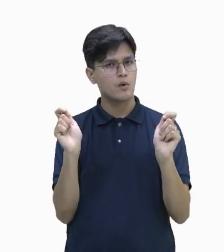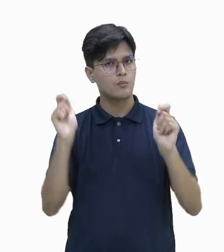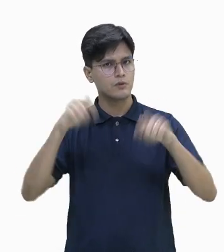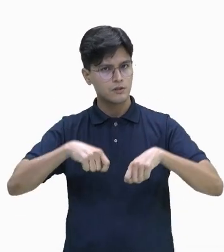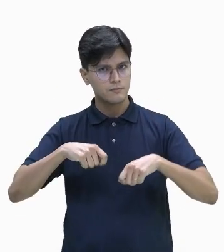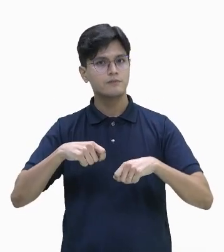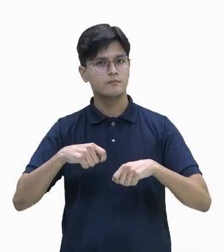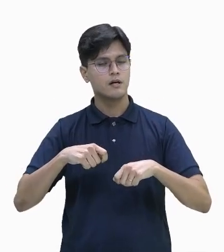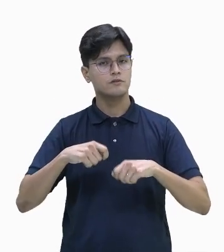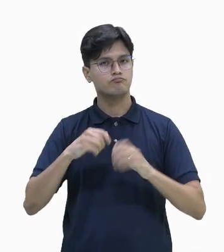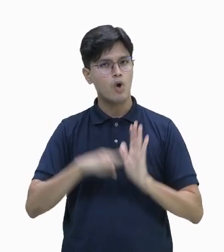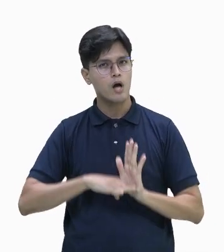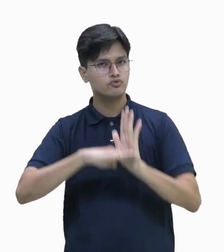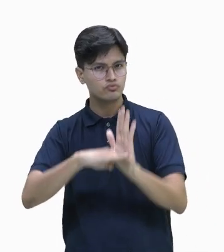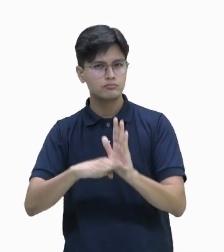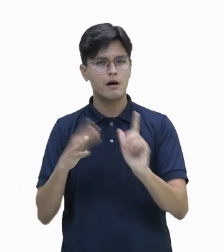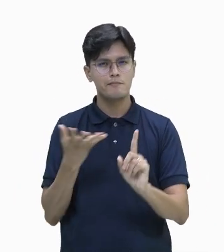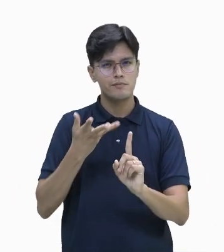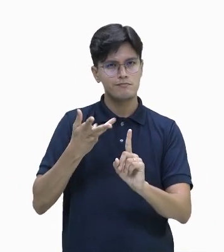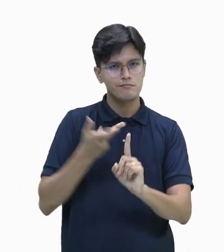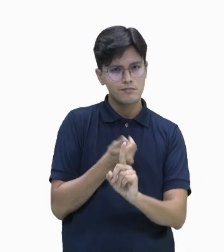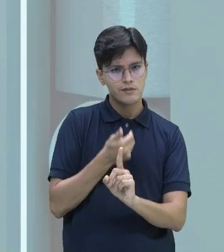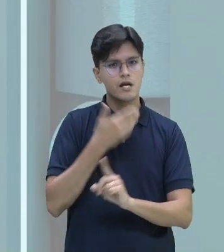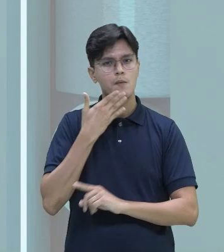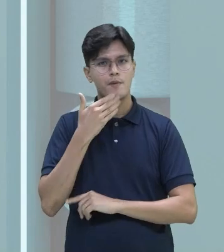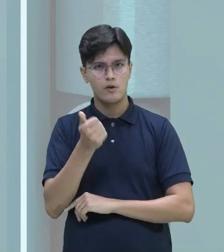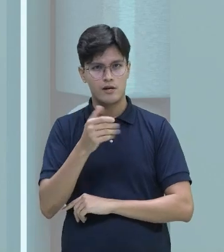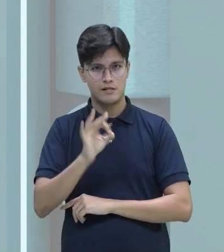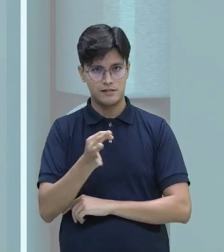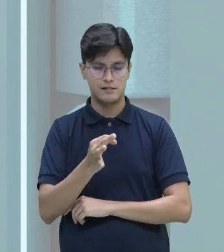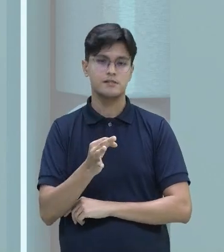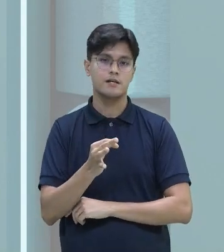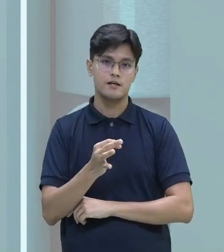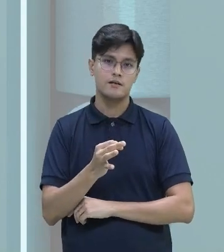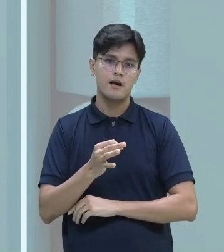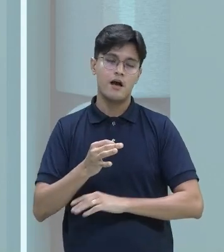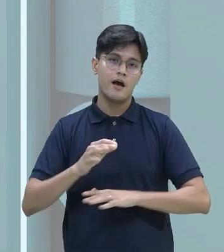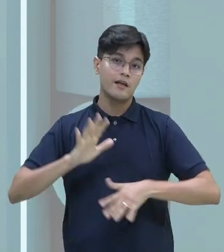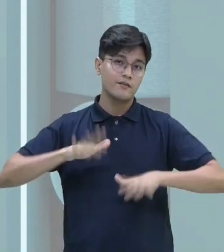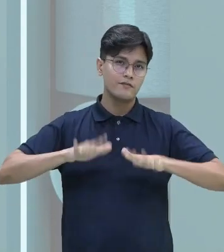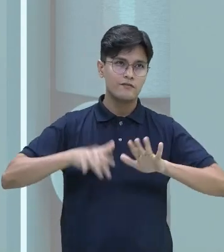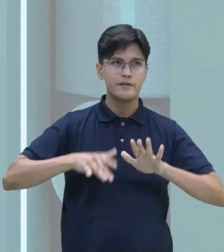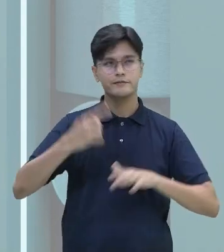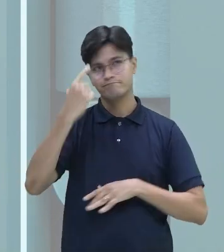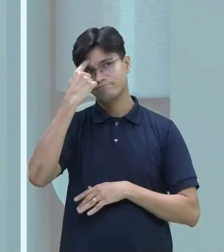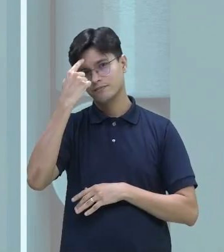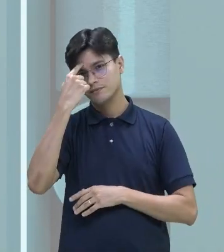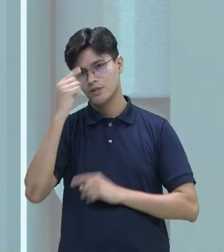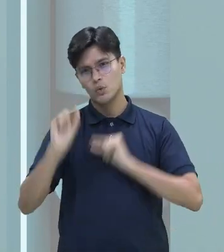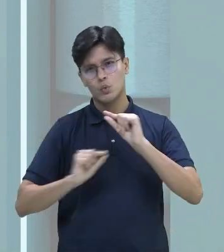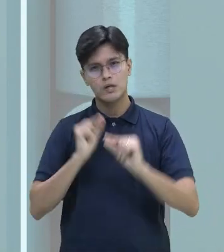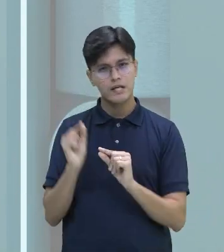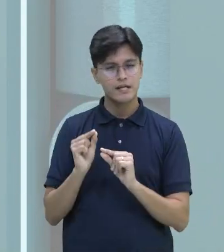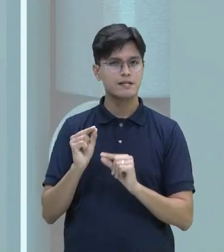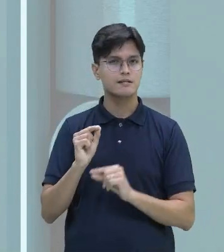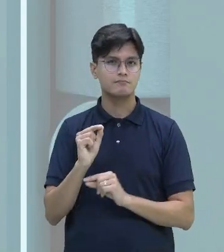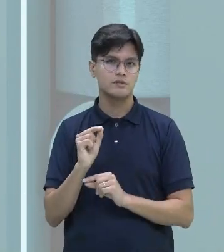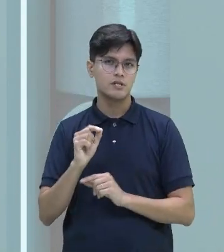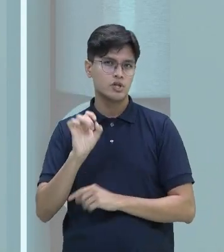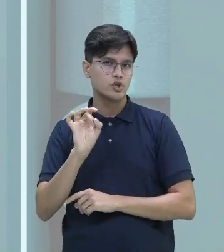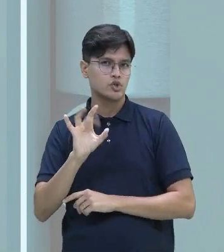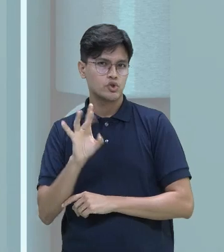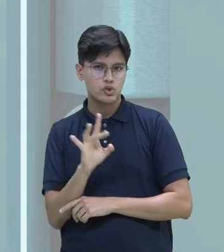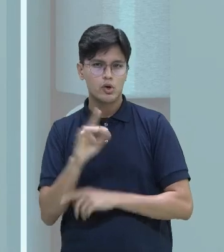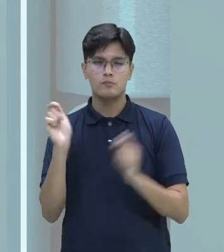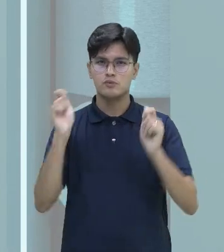a gente pensa que essa informação só virá através justamente de fontes externas, mas nós